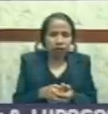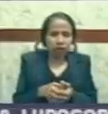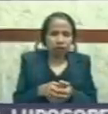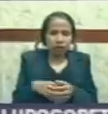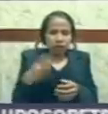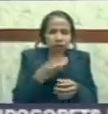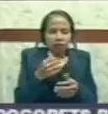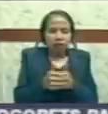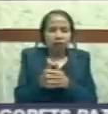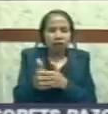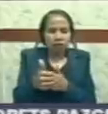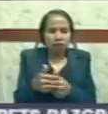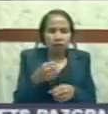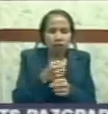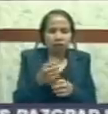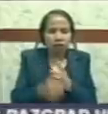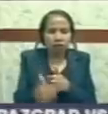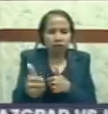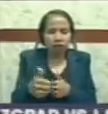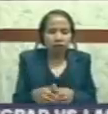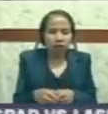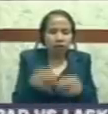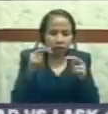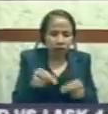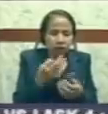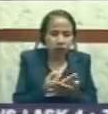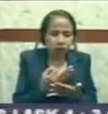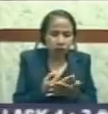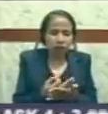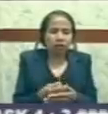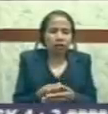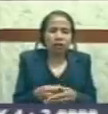ita to halu tuir nia nia precisa osan ida ne tan pronto ita fo.